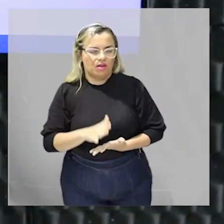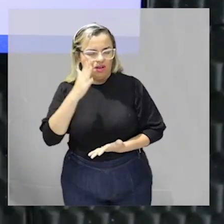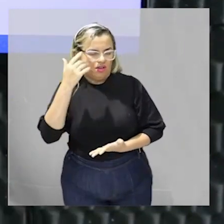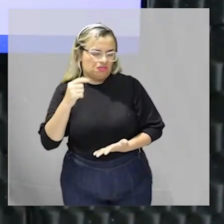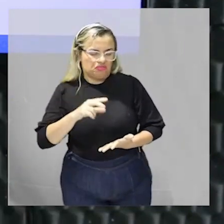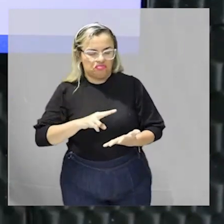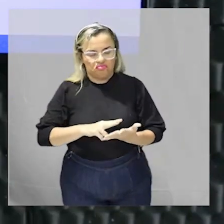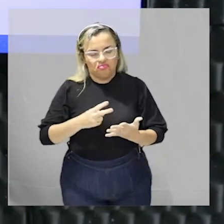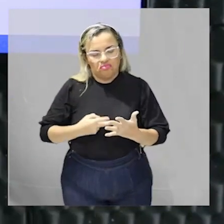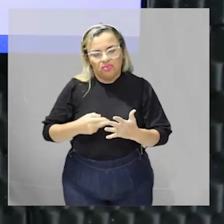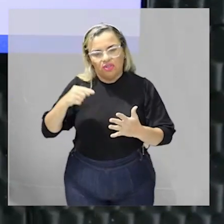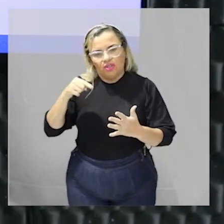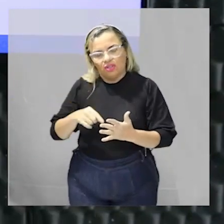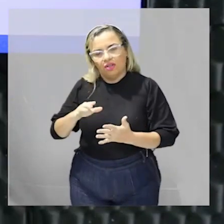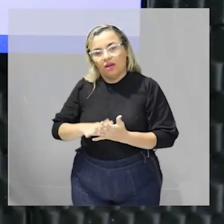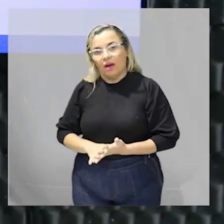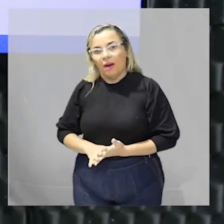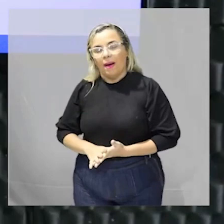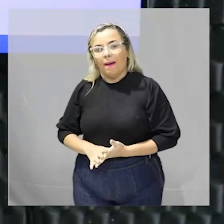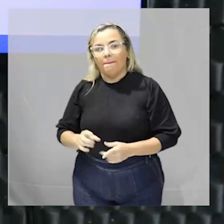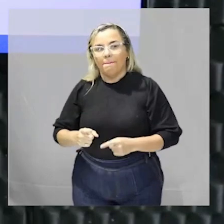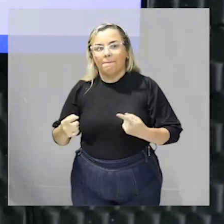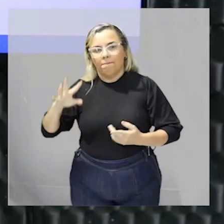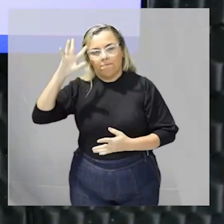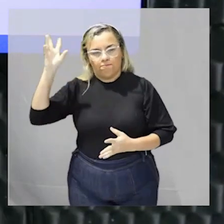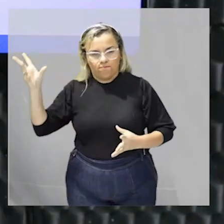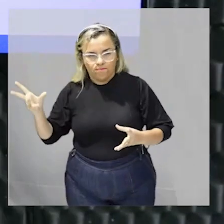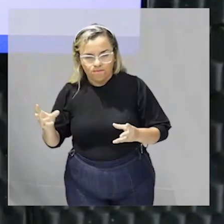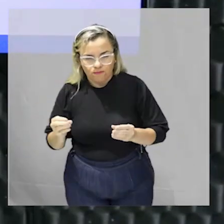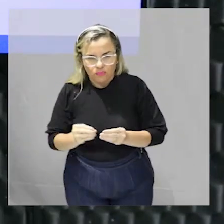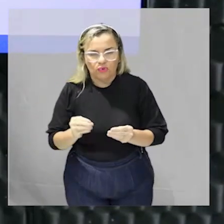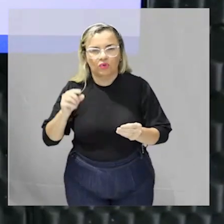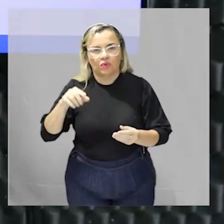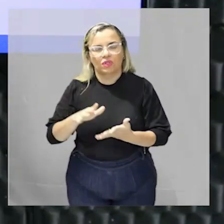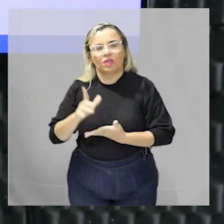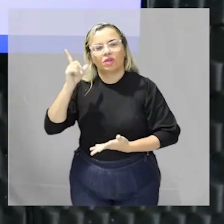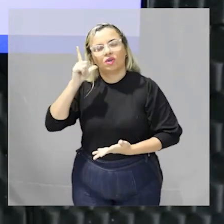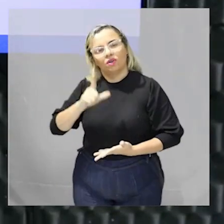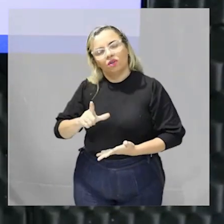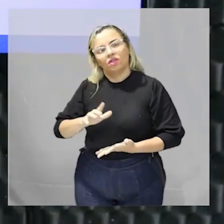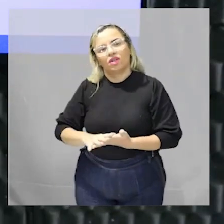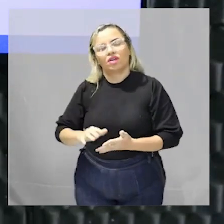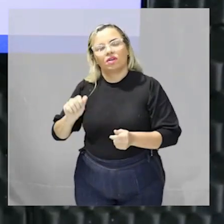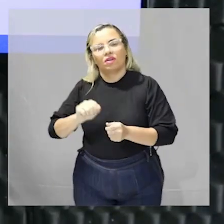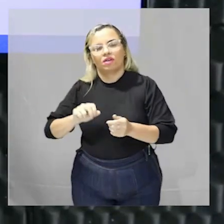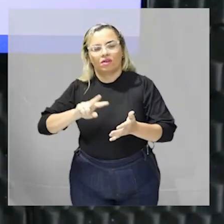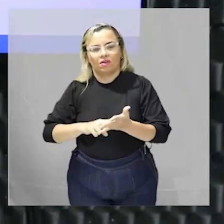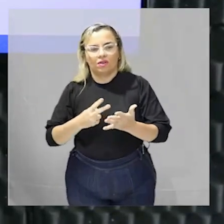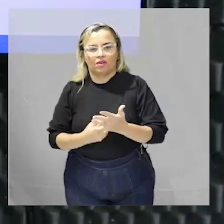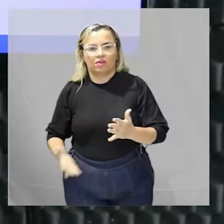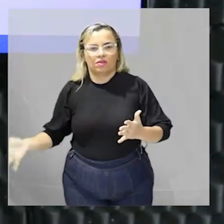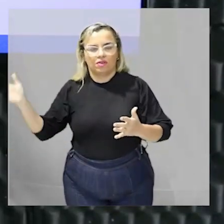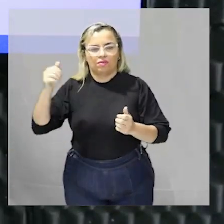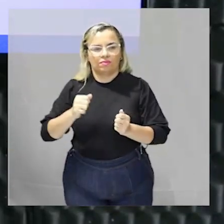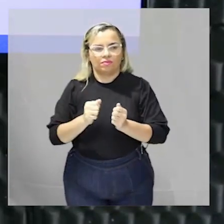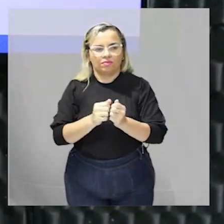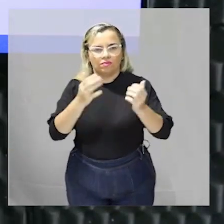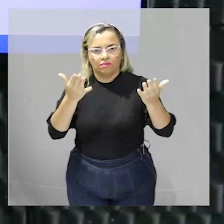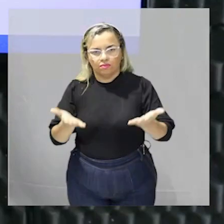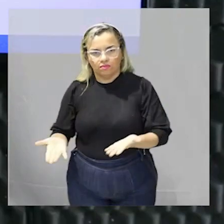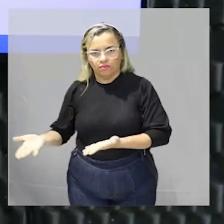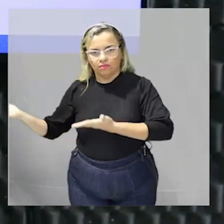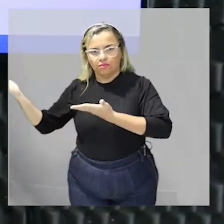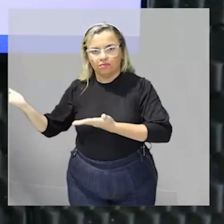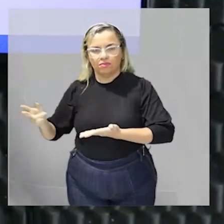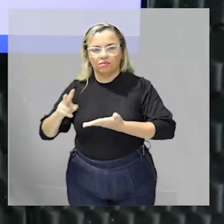por dedução e muita atenção, você consegue ir fazendo as suas traduções? Pois bem, vamos lá.